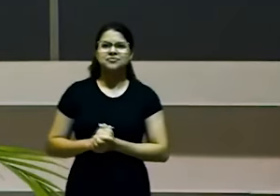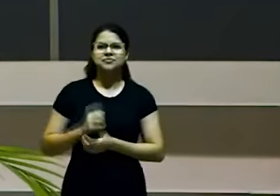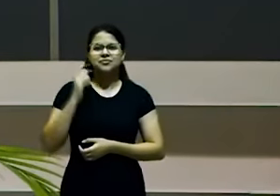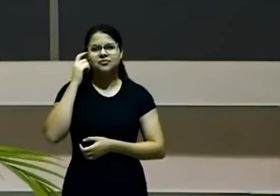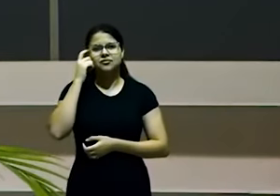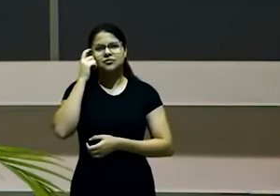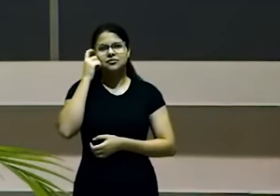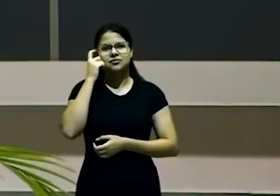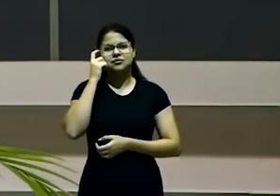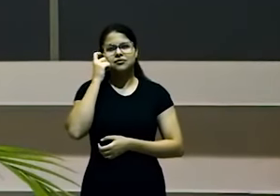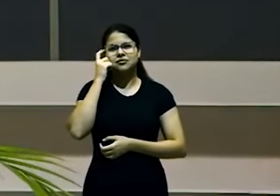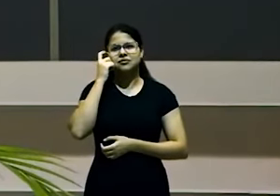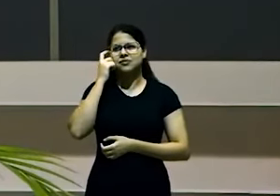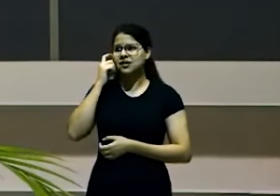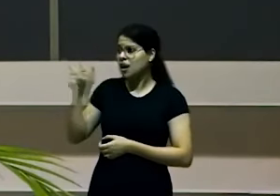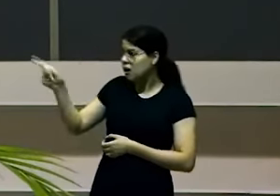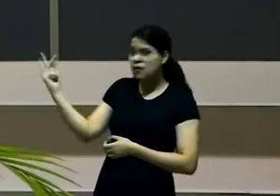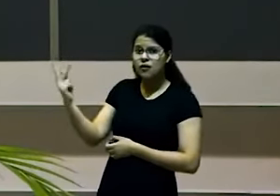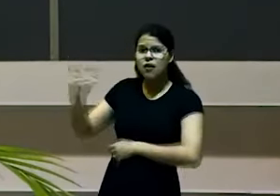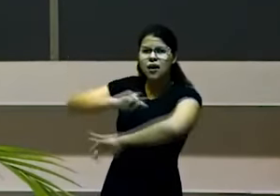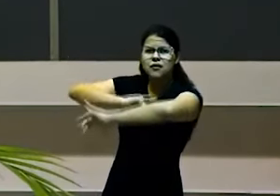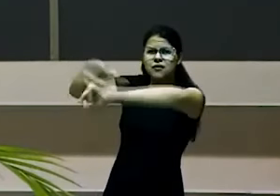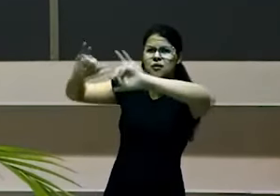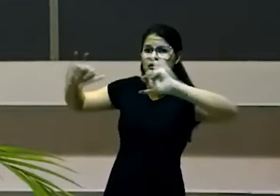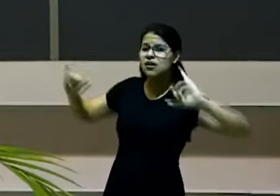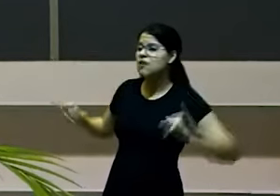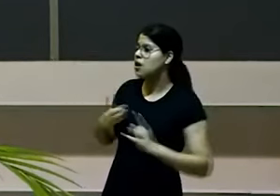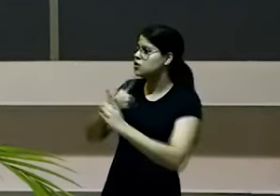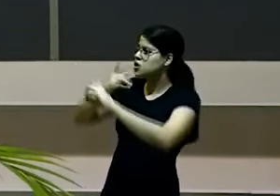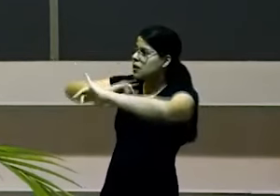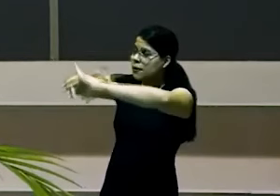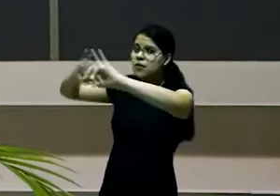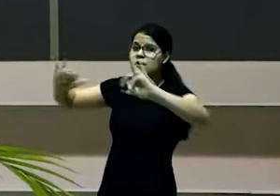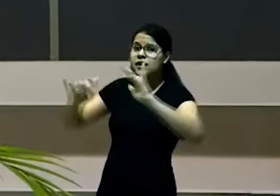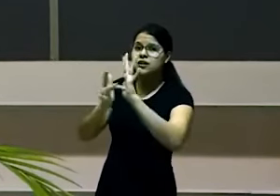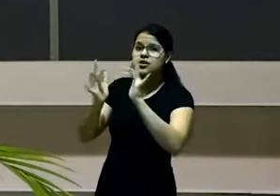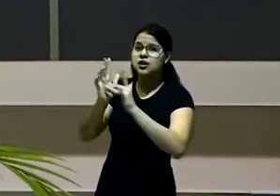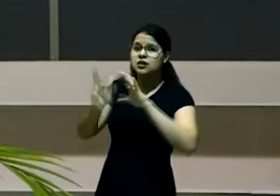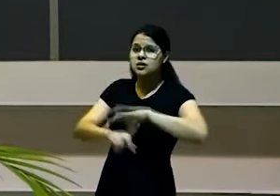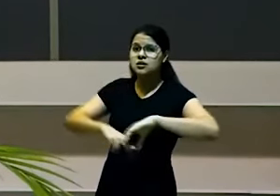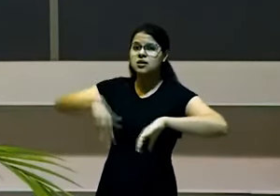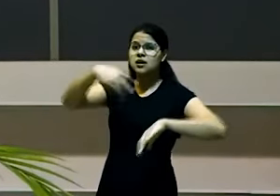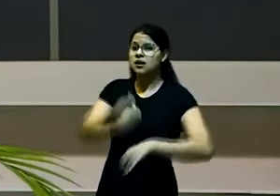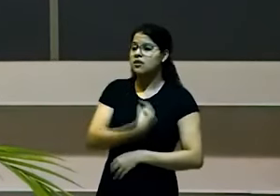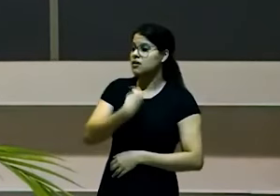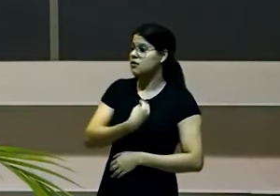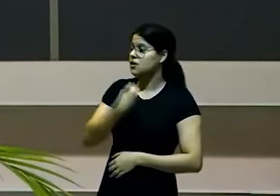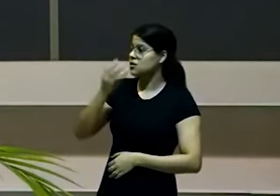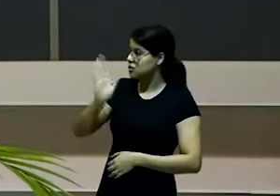ressuscitou vão digam aos discípulos que ele já ressuscitou e digam também a